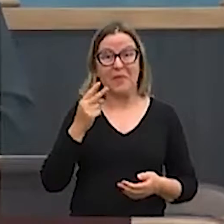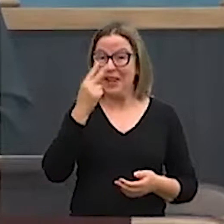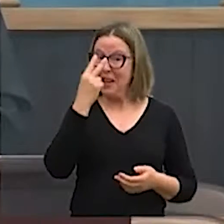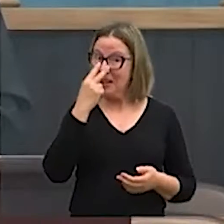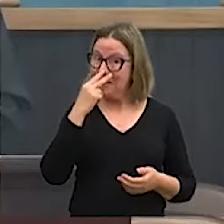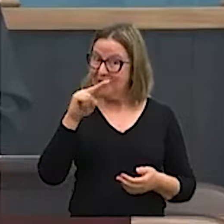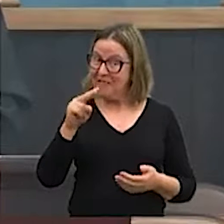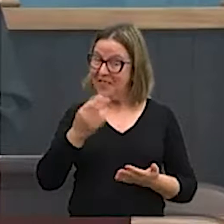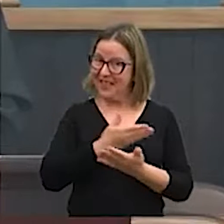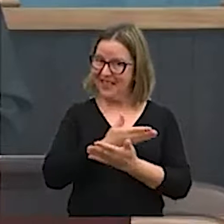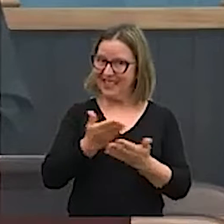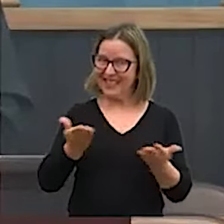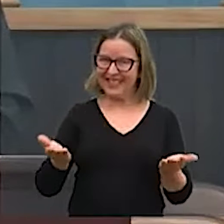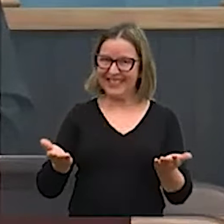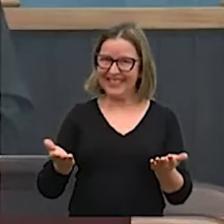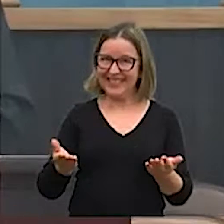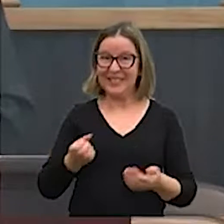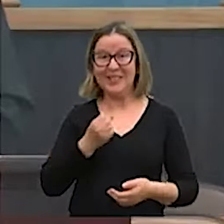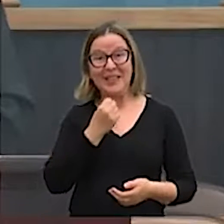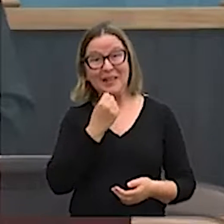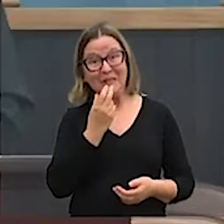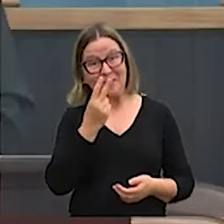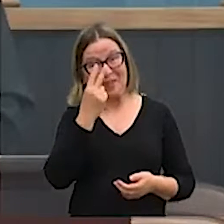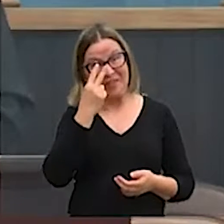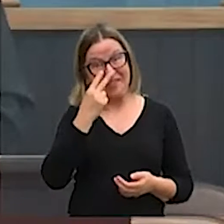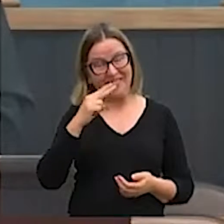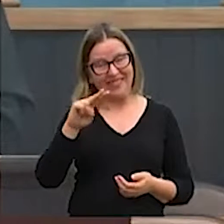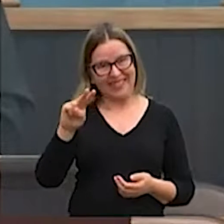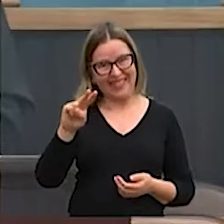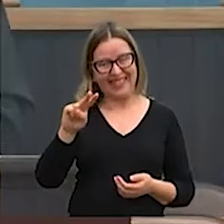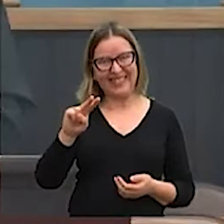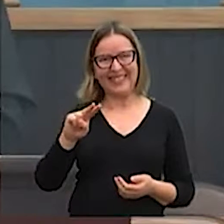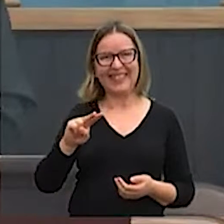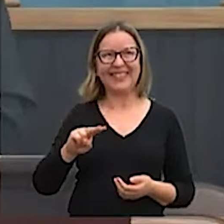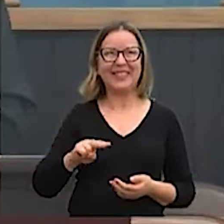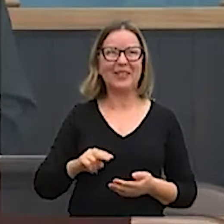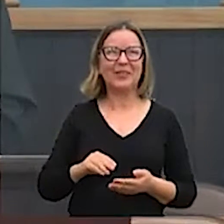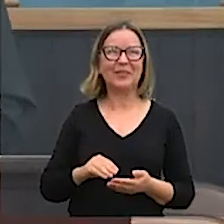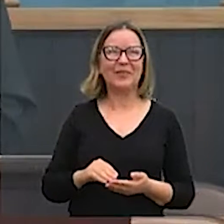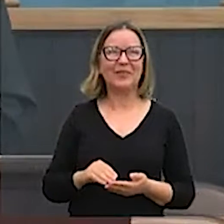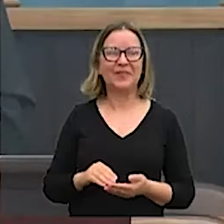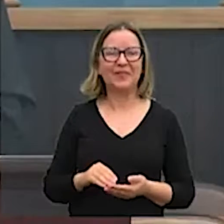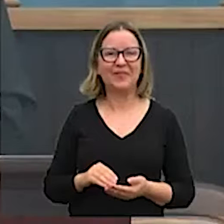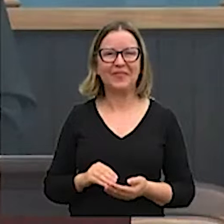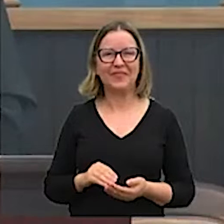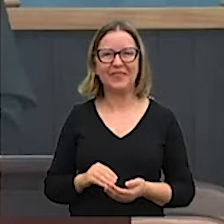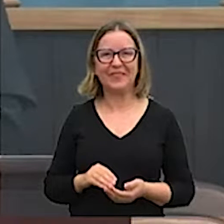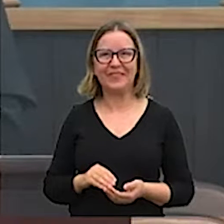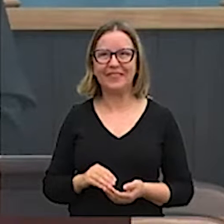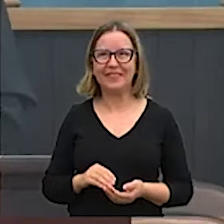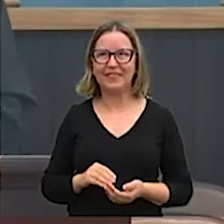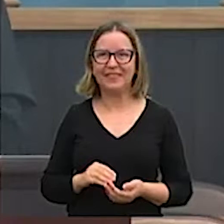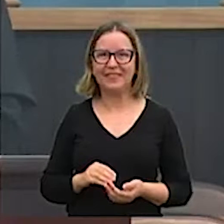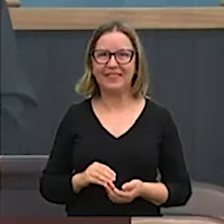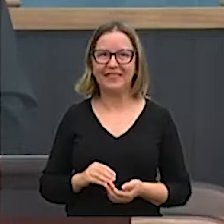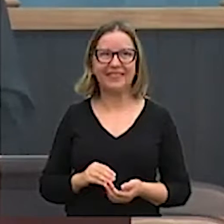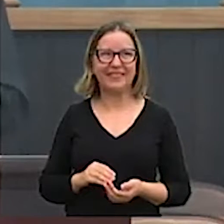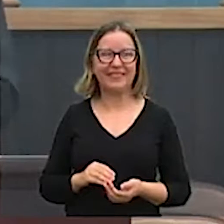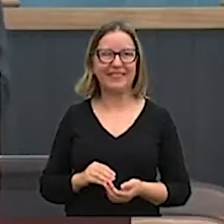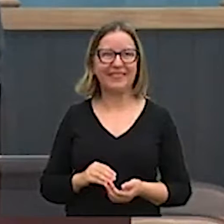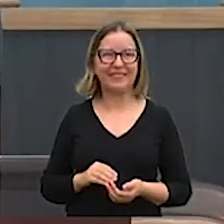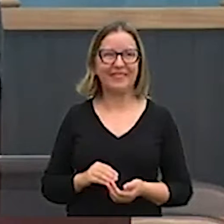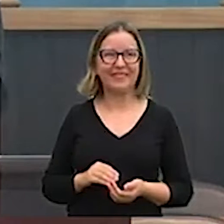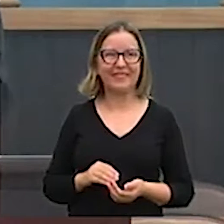porque é tão bom ver, vindo lá, o